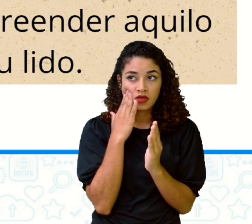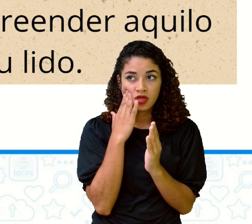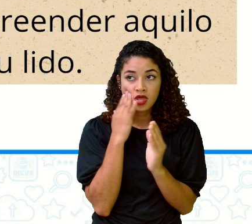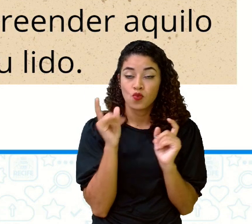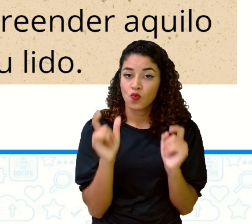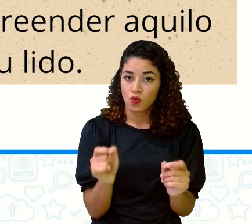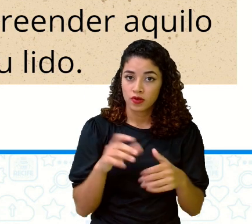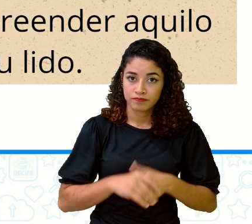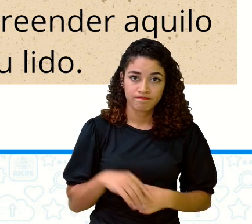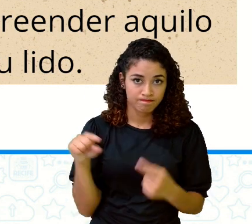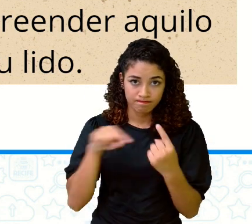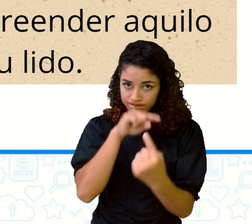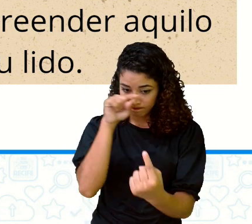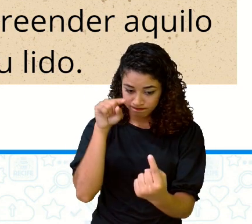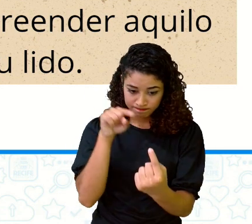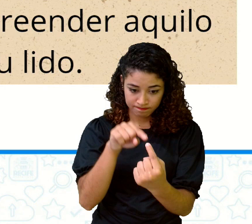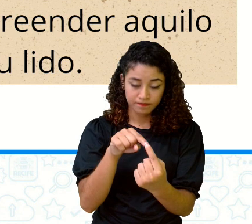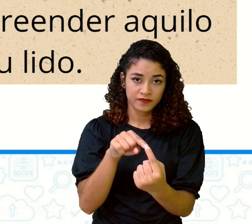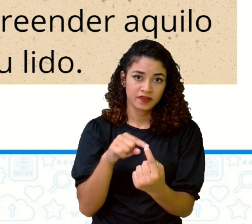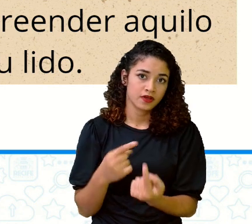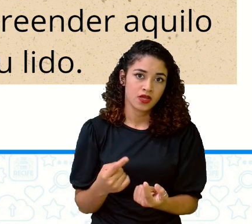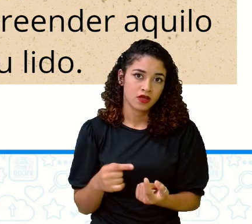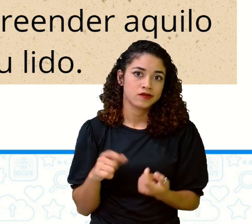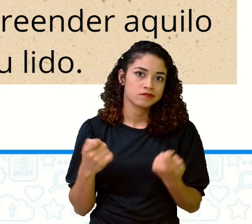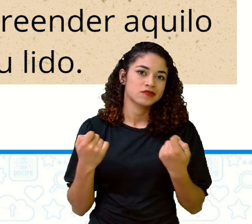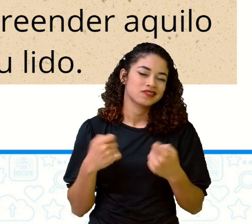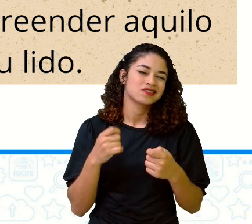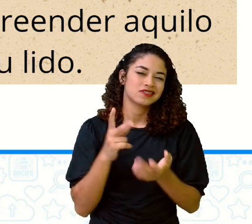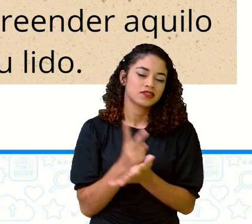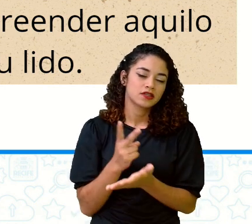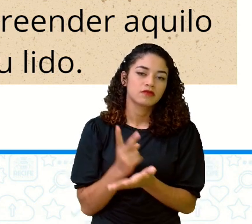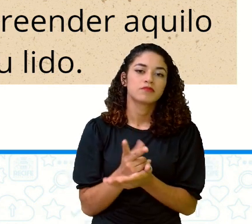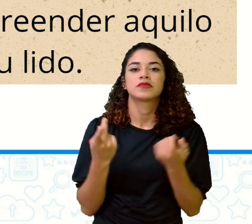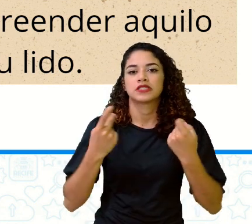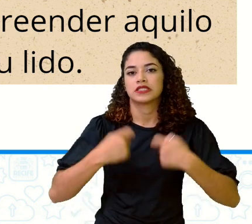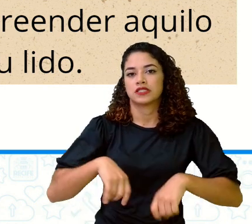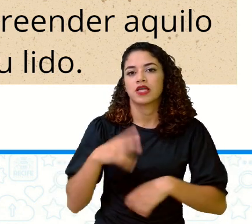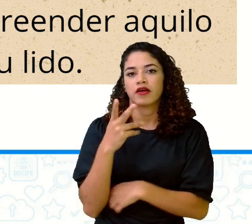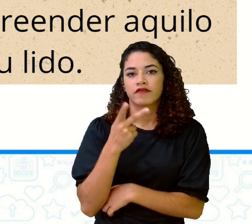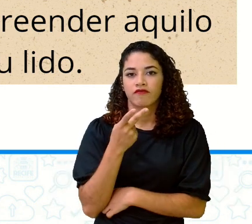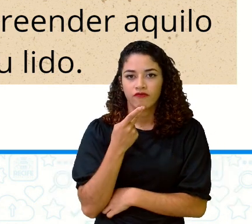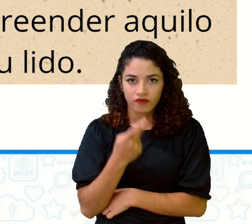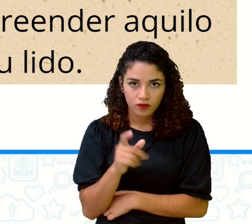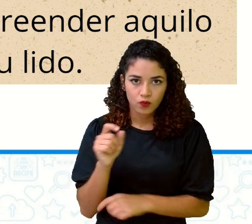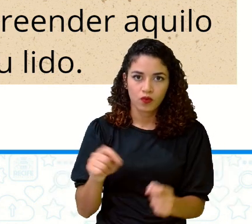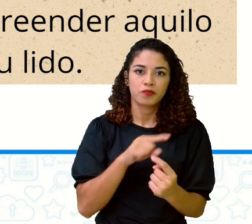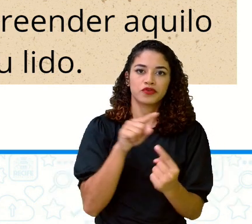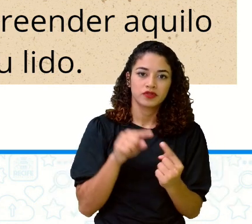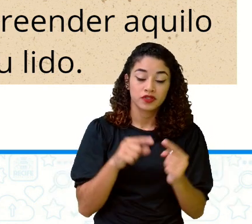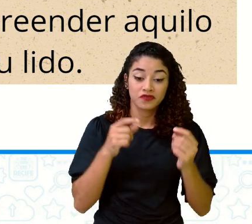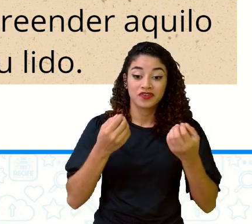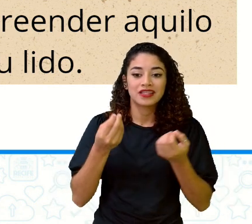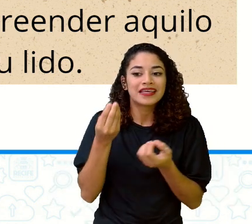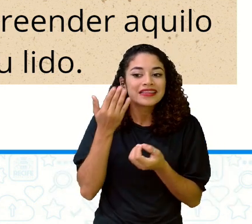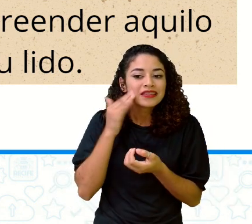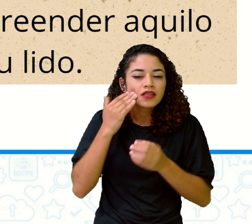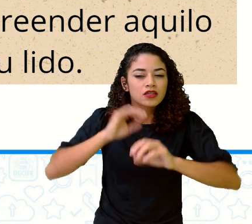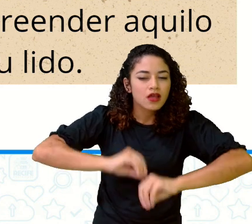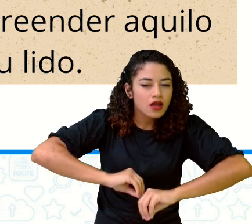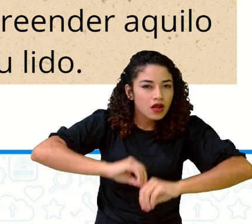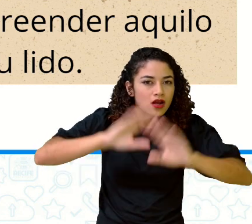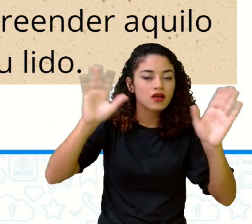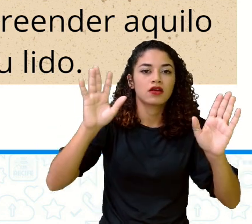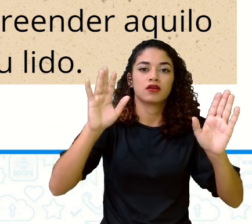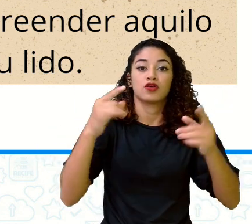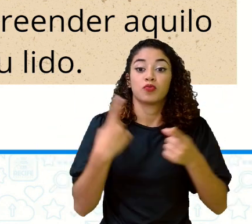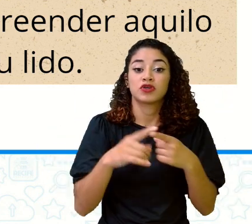eles, objetividade, a gente, bate muito, também, nessa tecla, aí, da objetividade, da clareza, pois, quanto